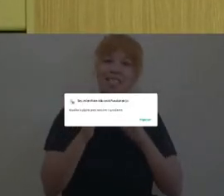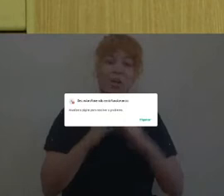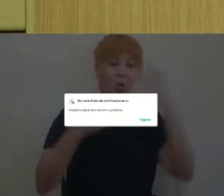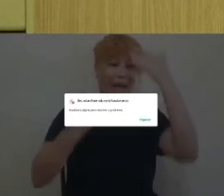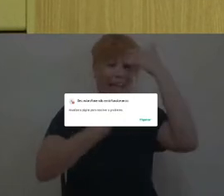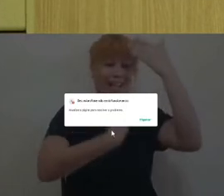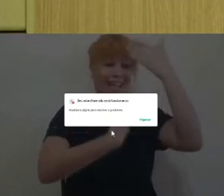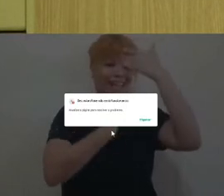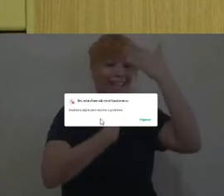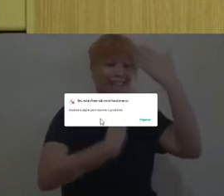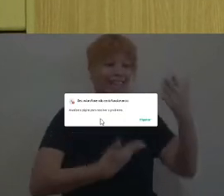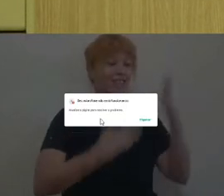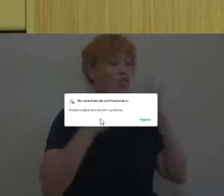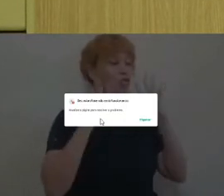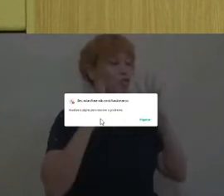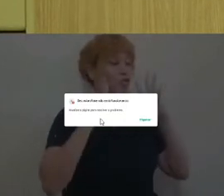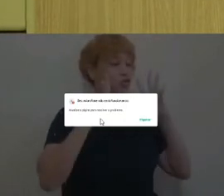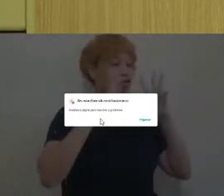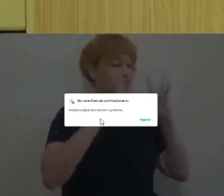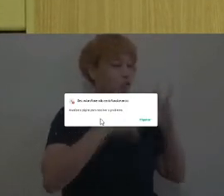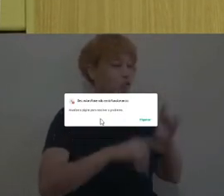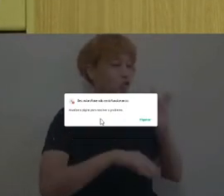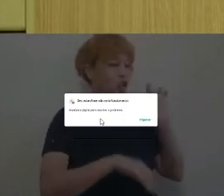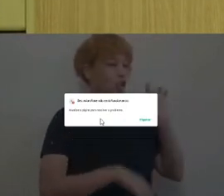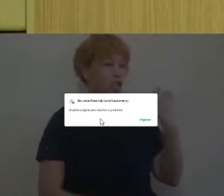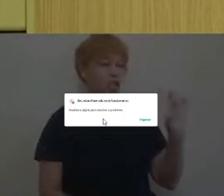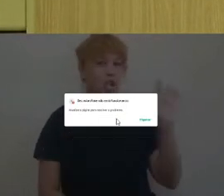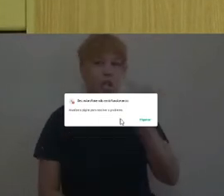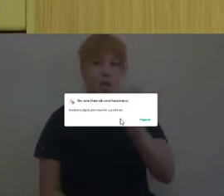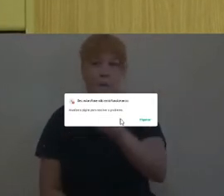separados fisicamente, mas estamos sempre juntos